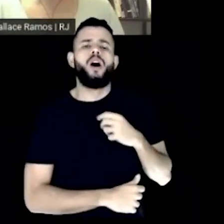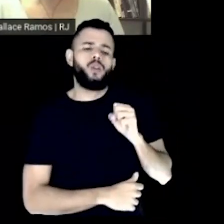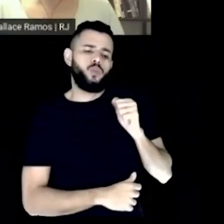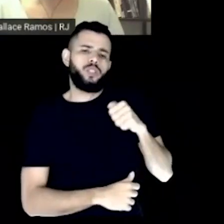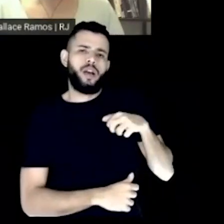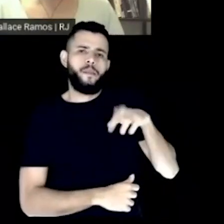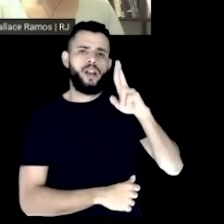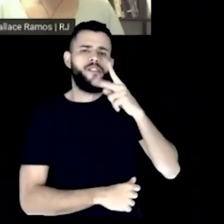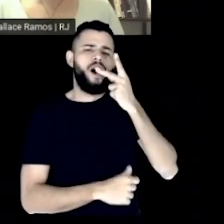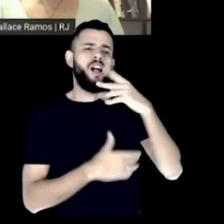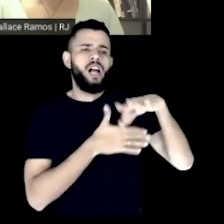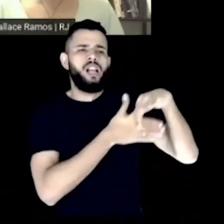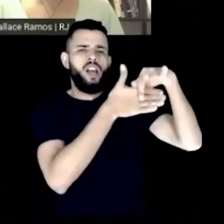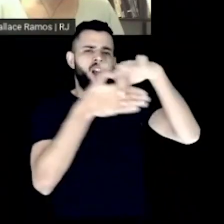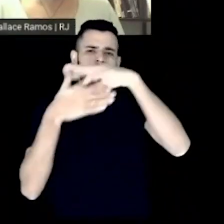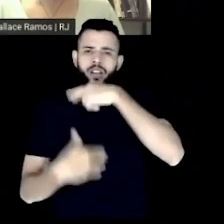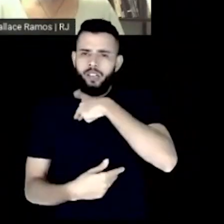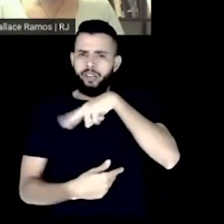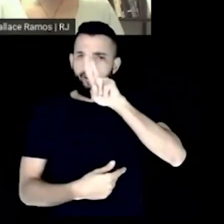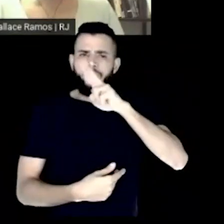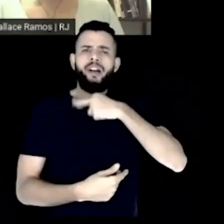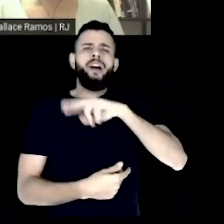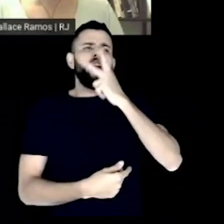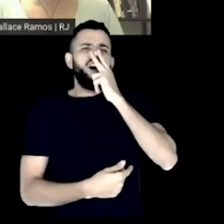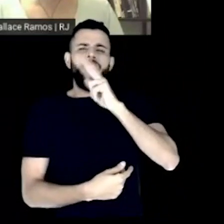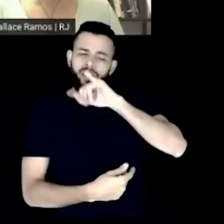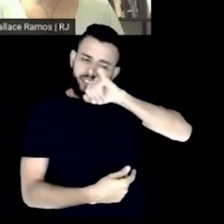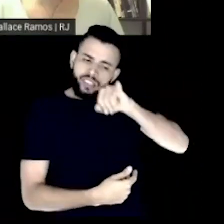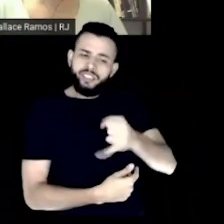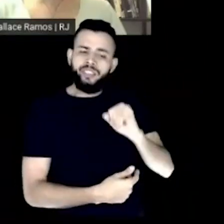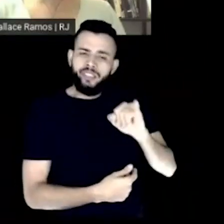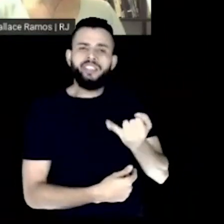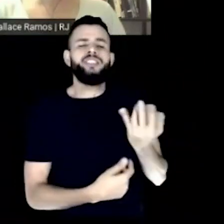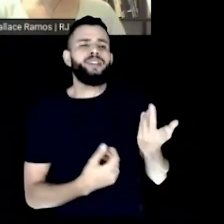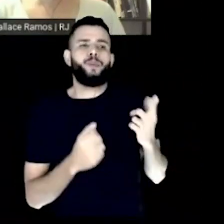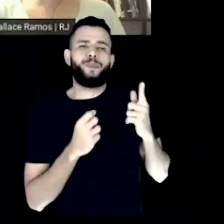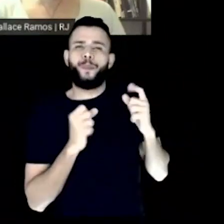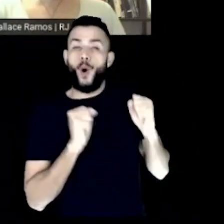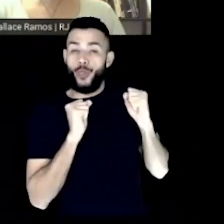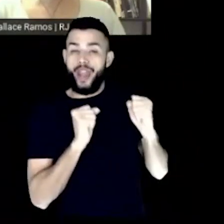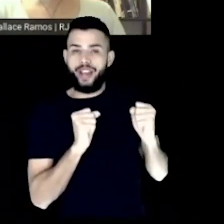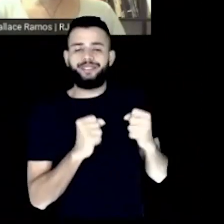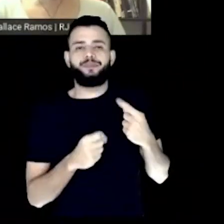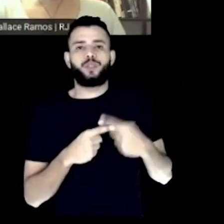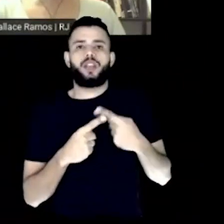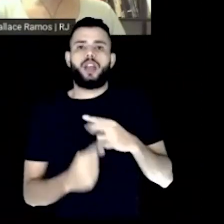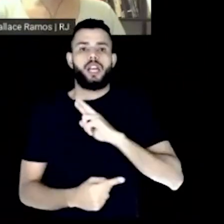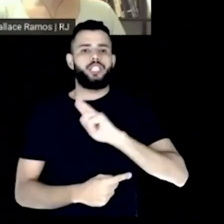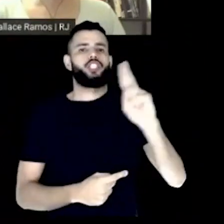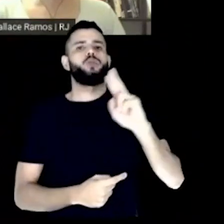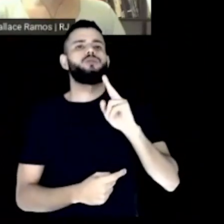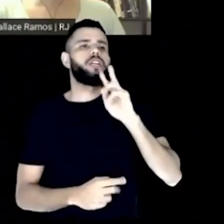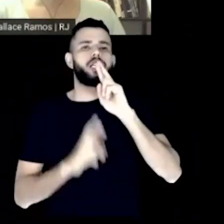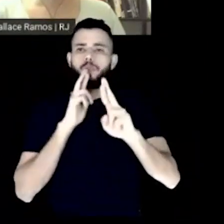próprio. O do Samir tem essas coisas de lideranças religiosas que acabam abusando de um certo poder que a catástrofe te dá, né? Que essa